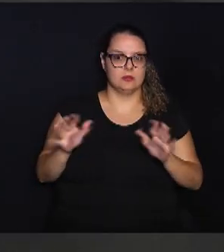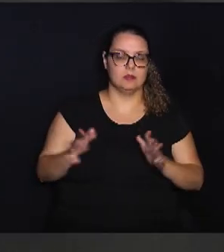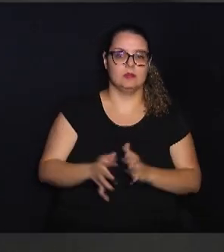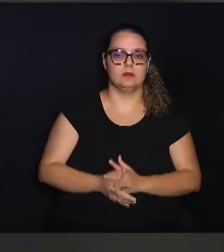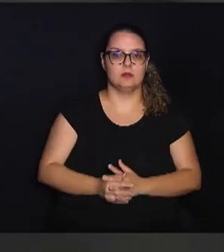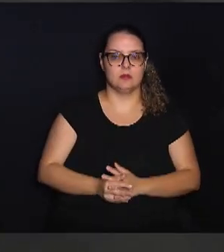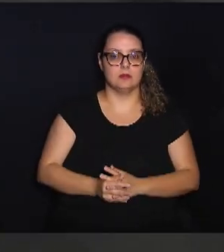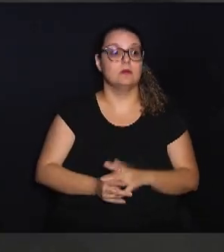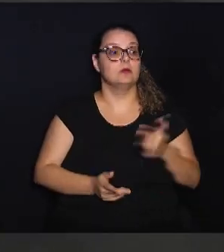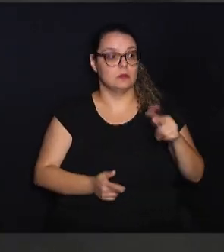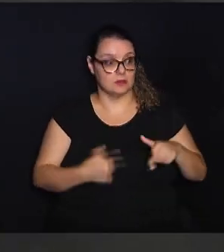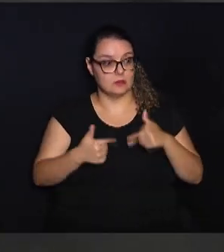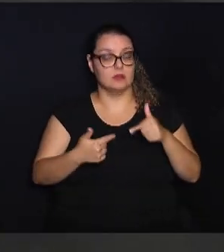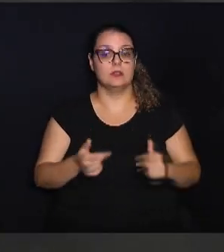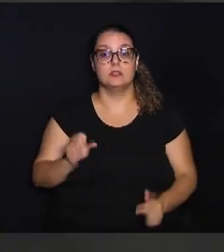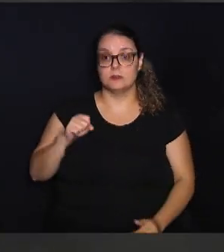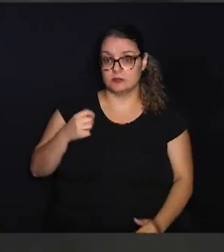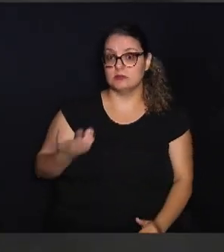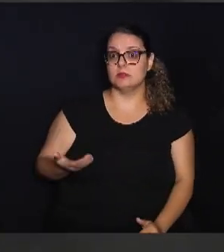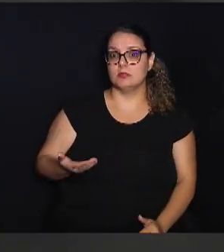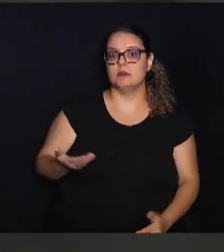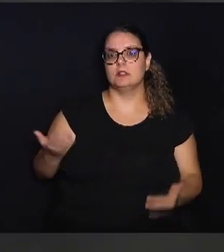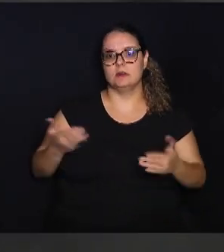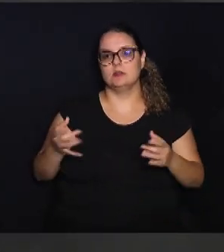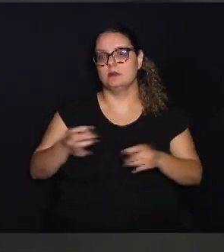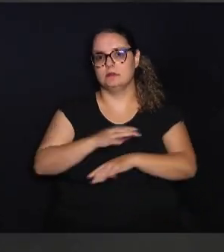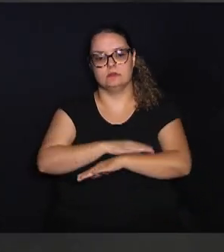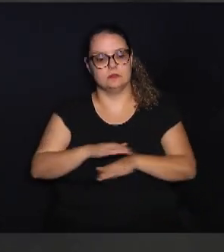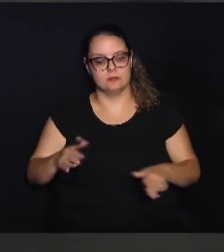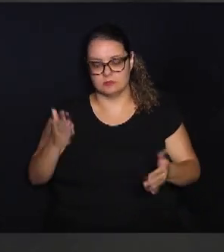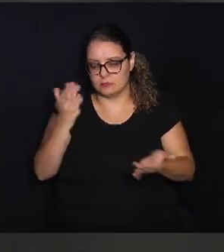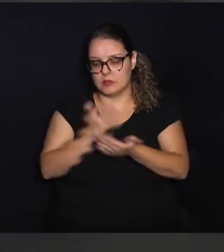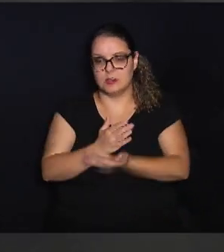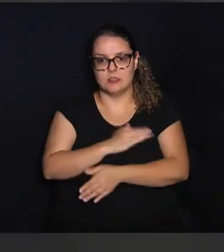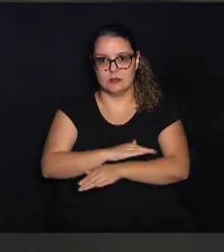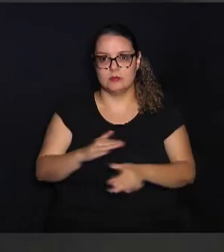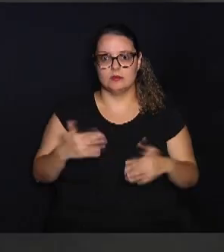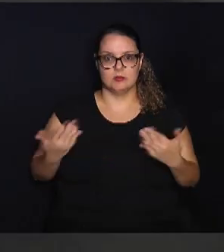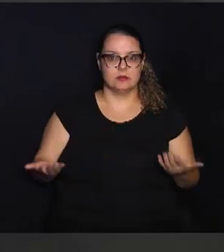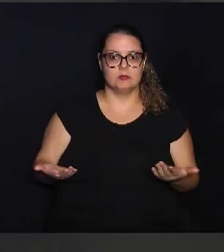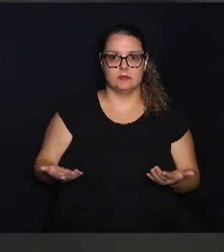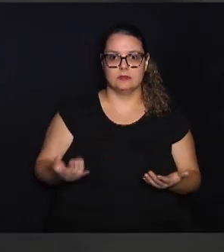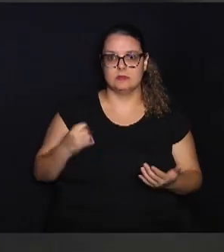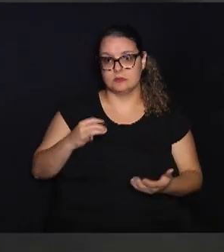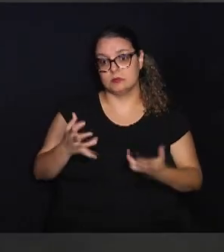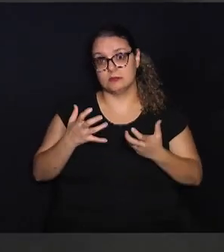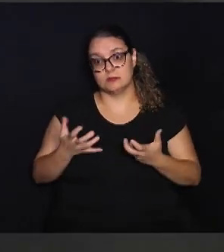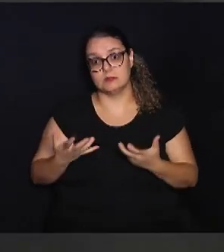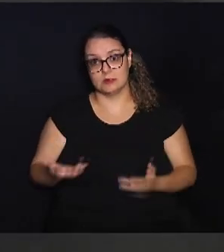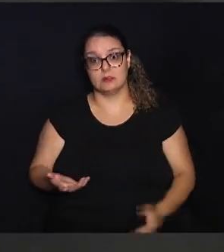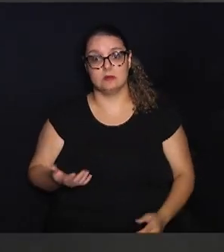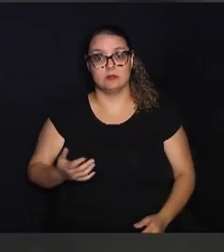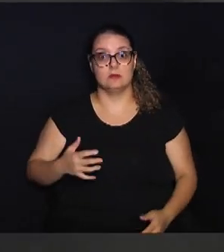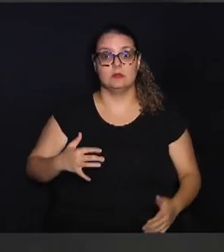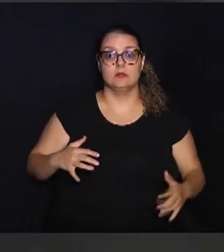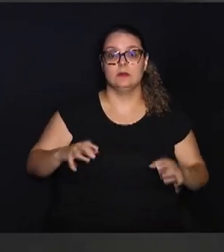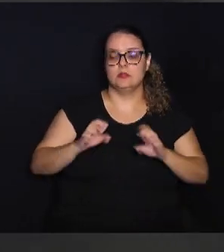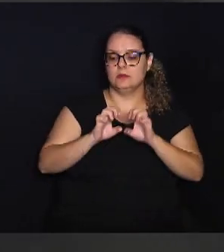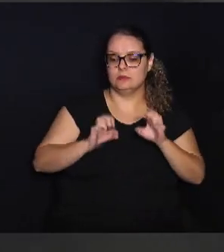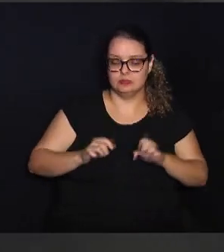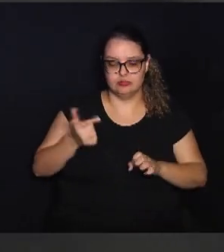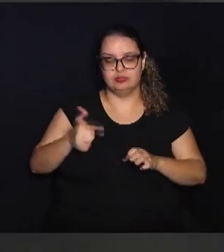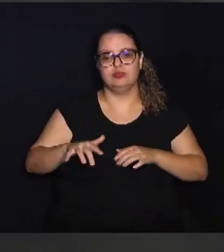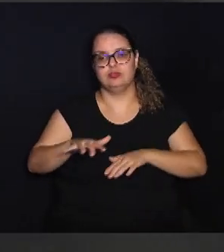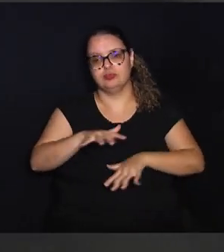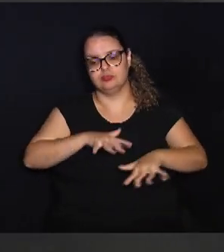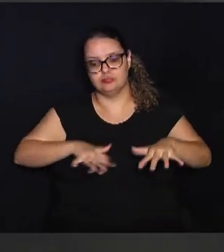uma continuidade nos trabalhos. Agora realmente acabou, acabou aqui. Agora, se você quiser continuar, você tem que mexer em toda a estrutura que você